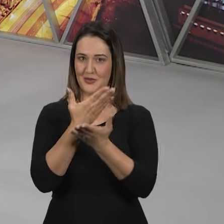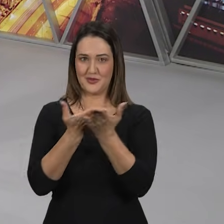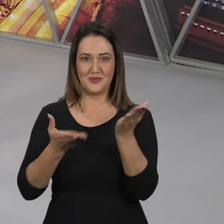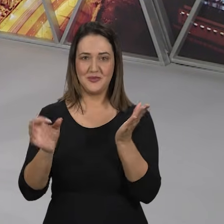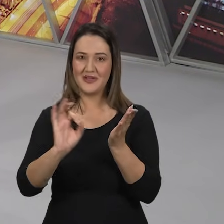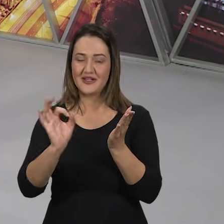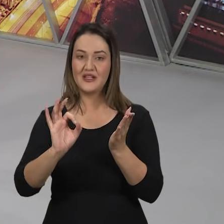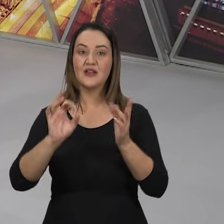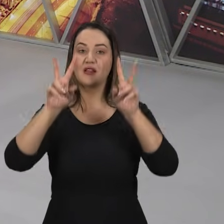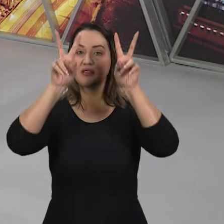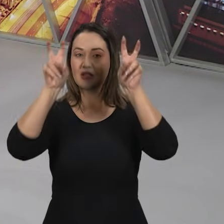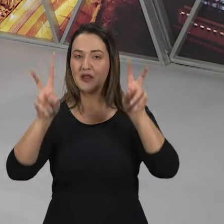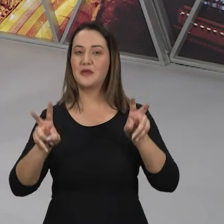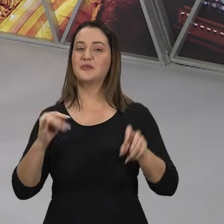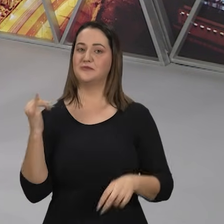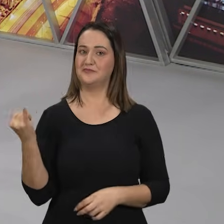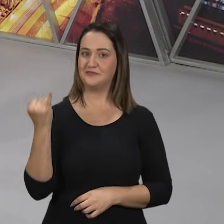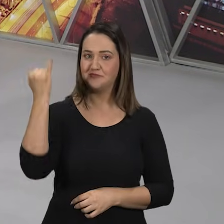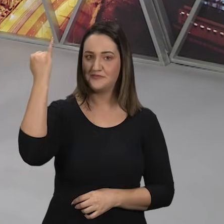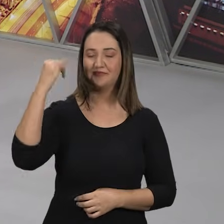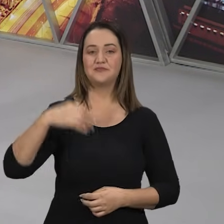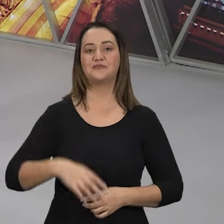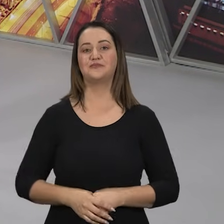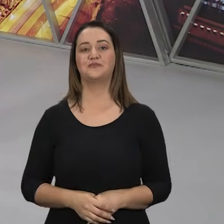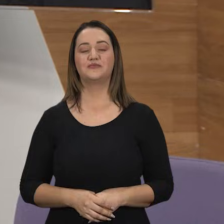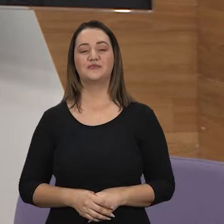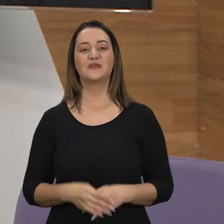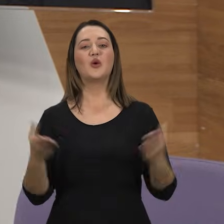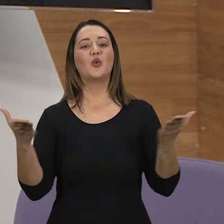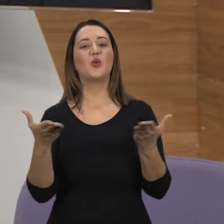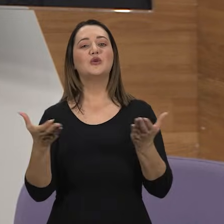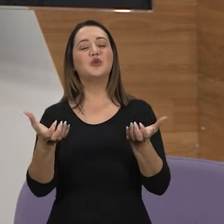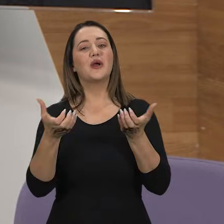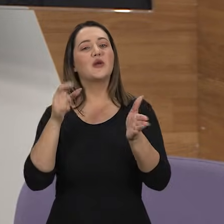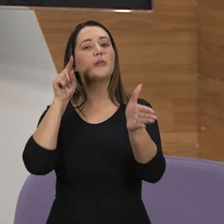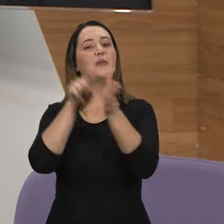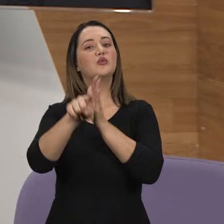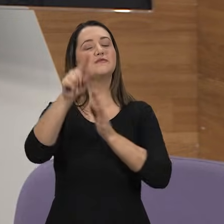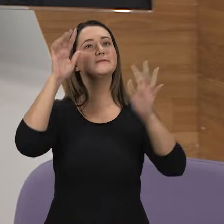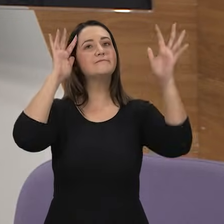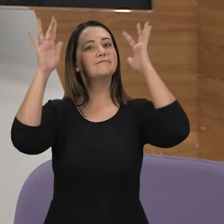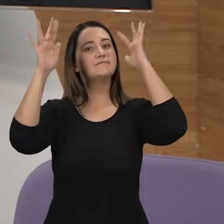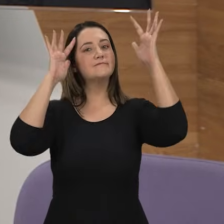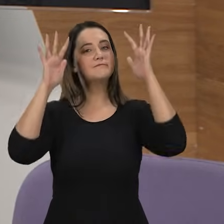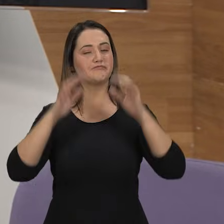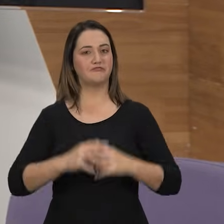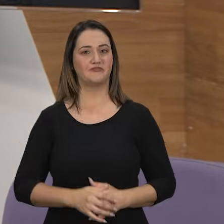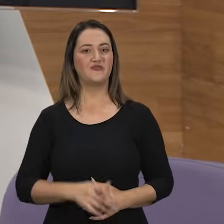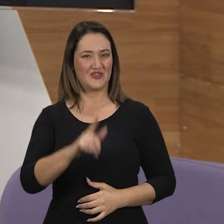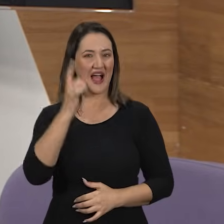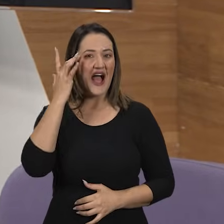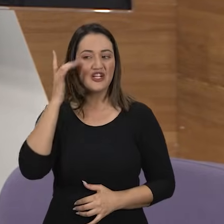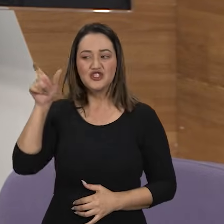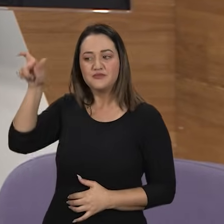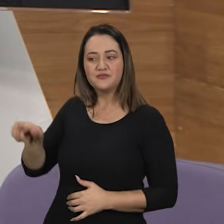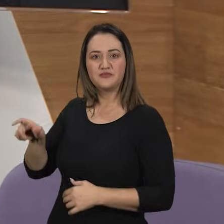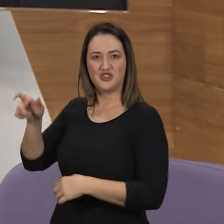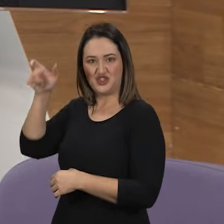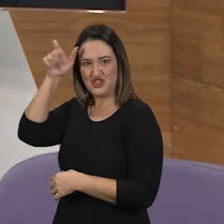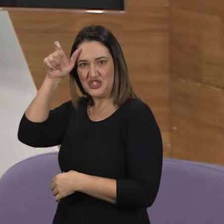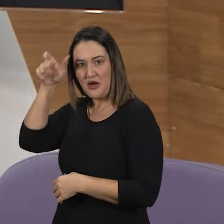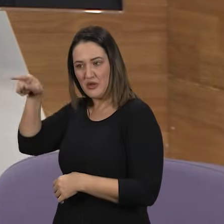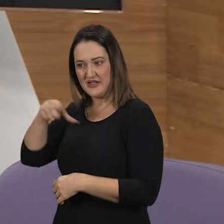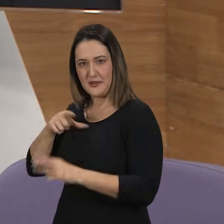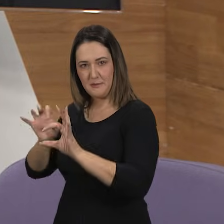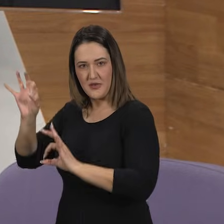não pode perder nenhum tema desta série. Hoje eu quero te fazer algumas perguntas. O diabo tem algum